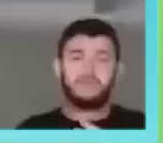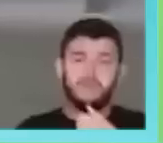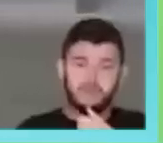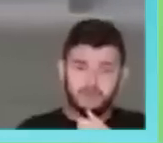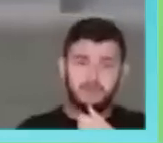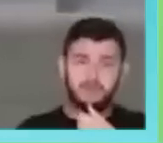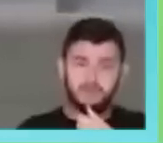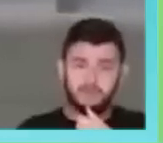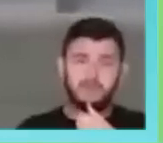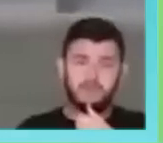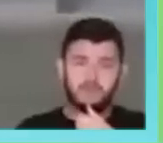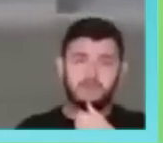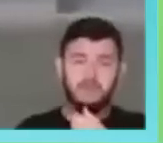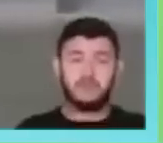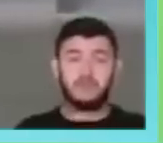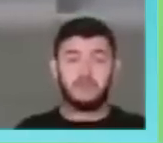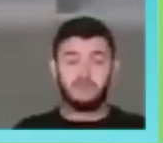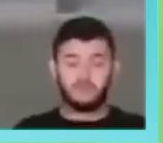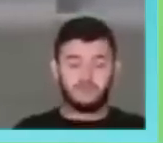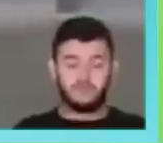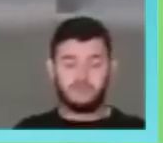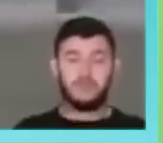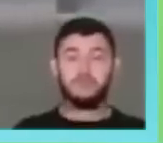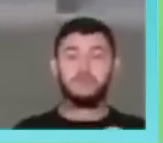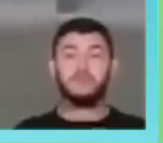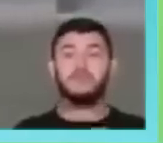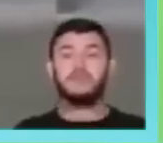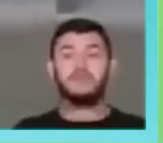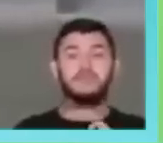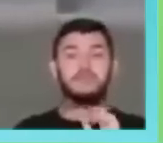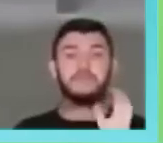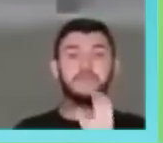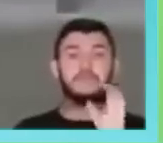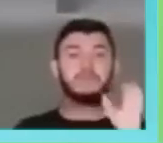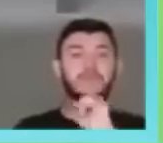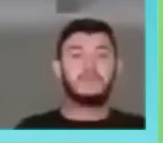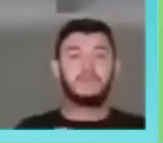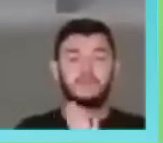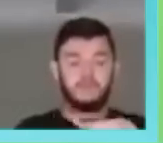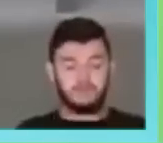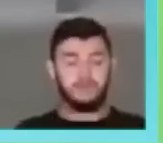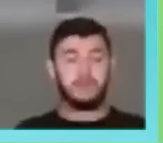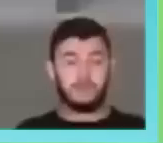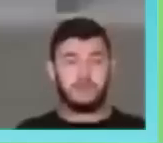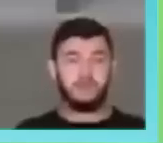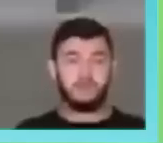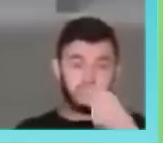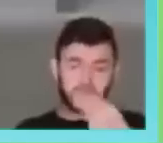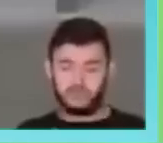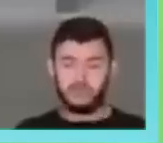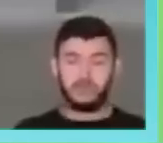em que pese houvesse um requerimento de extra pauta para dar celeridade à votação do projeto, ou seja,